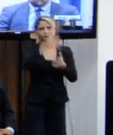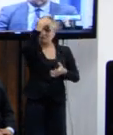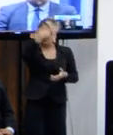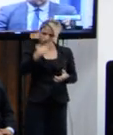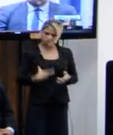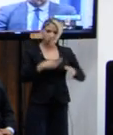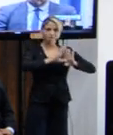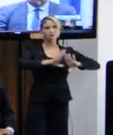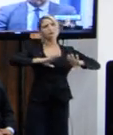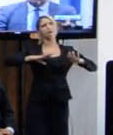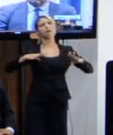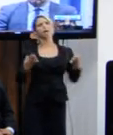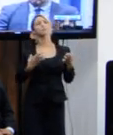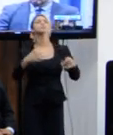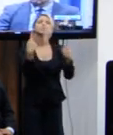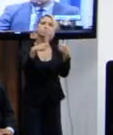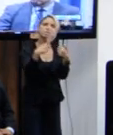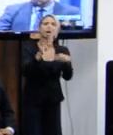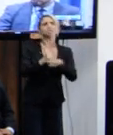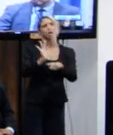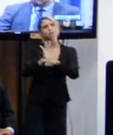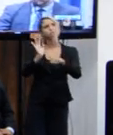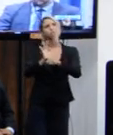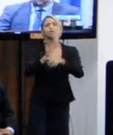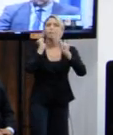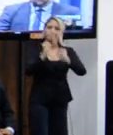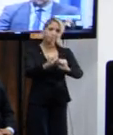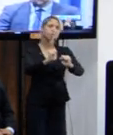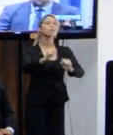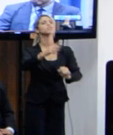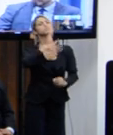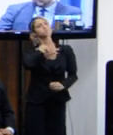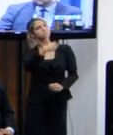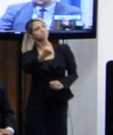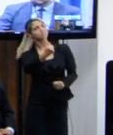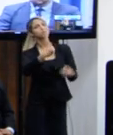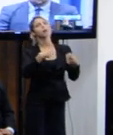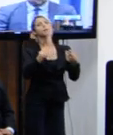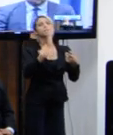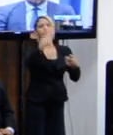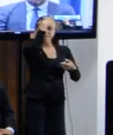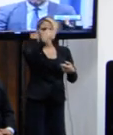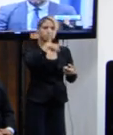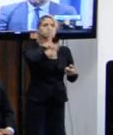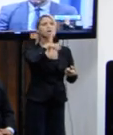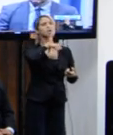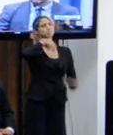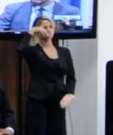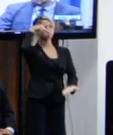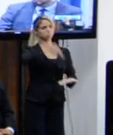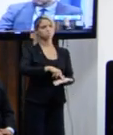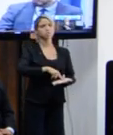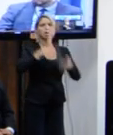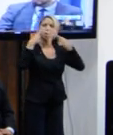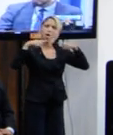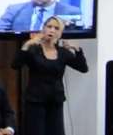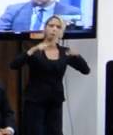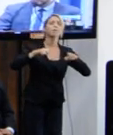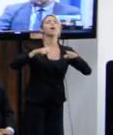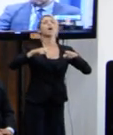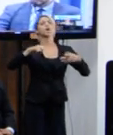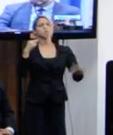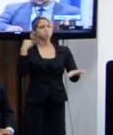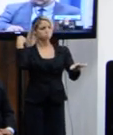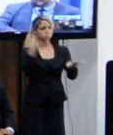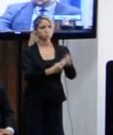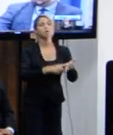disposição, tendo sempre um posicionamento, vereador Miguel, de embate, um posicionamento crítico, mas um posicionamento de